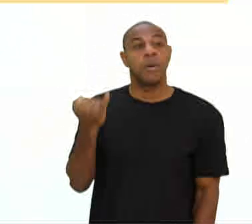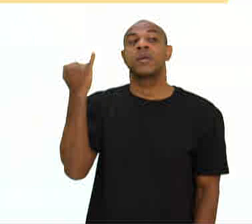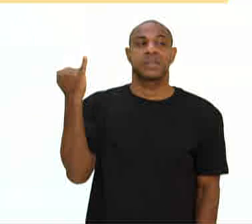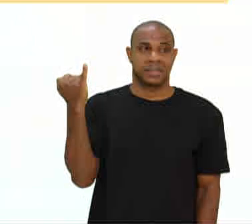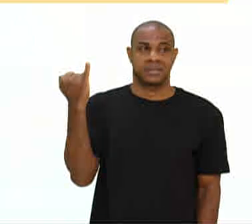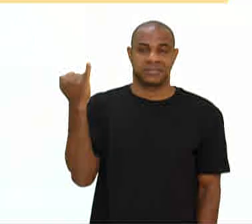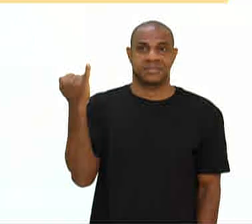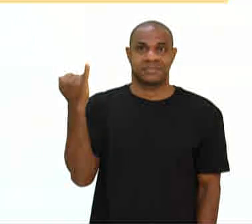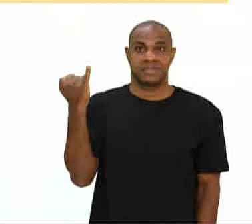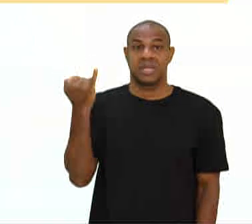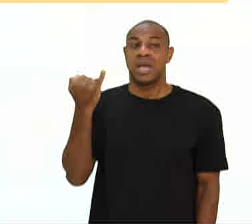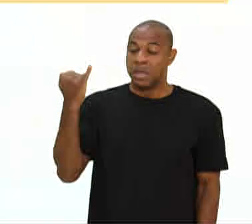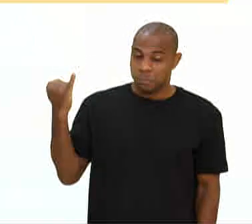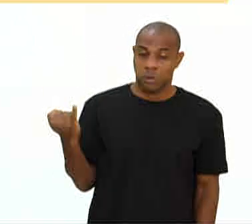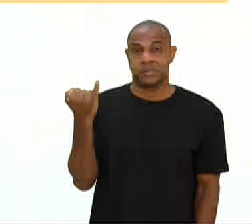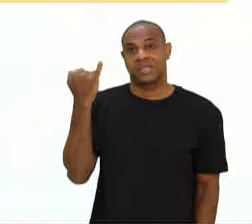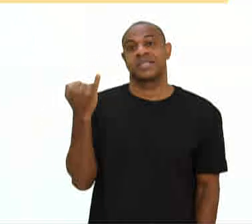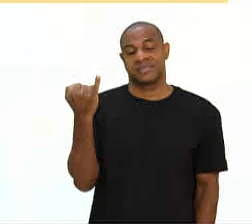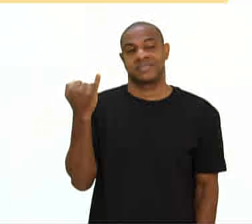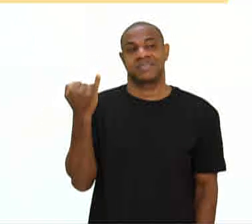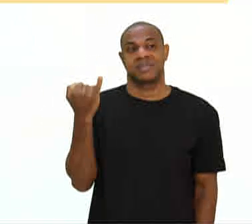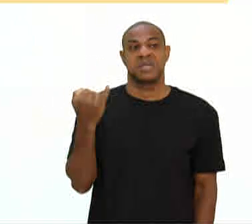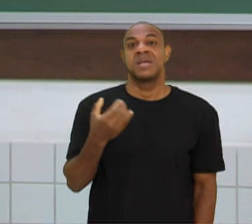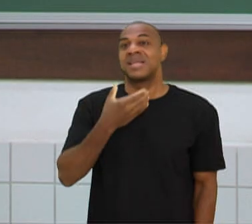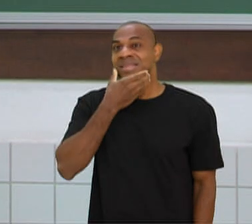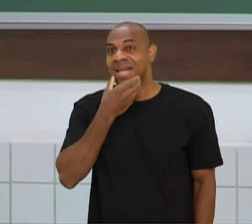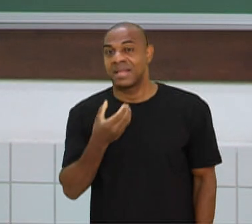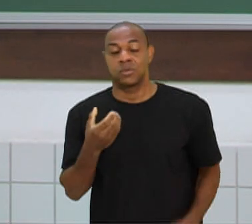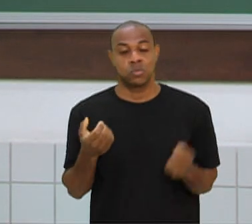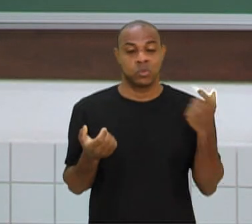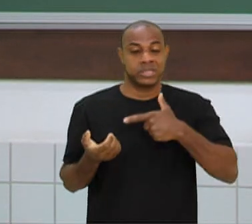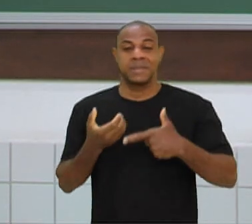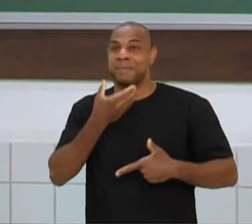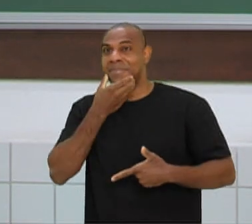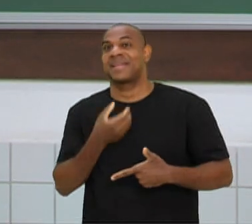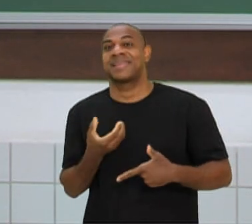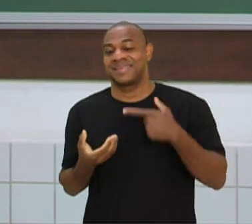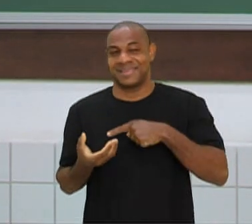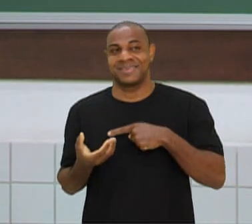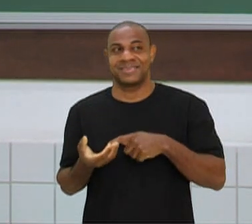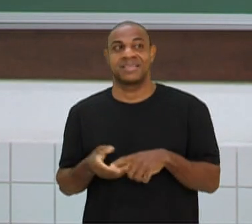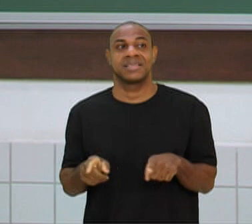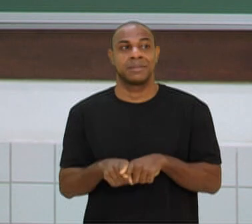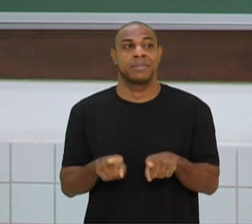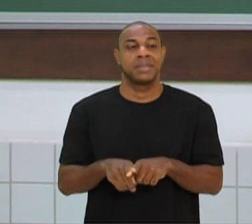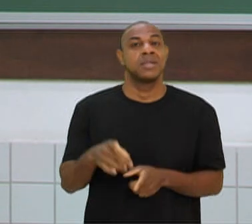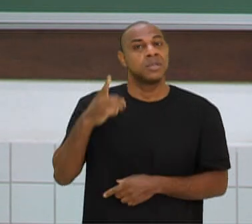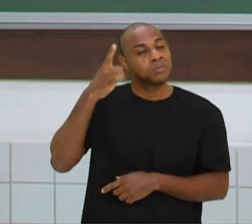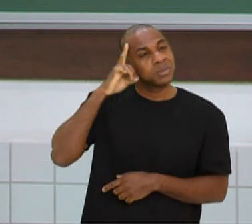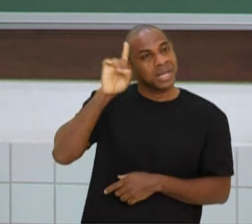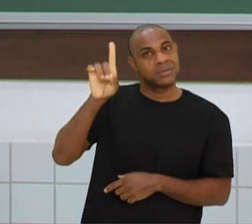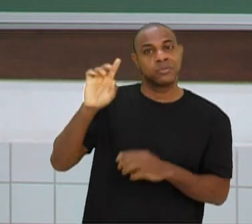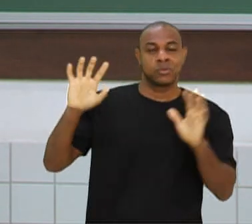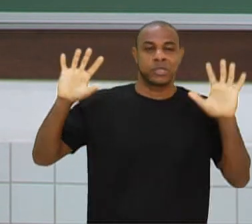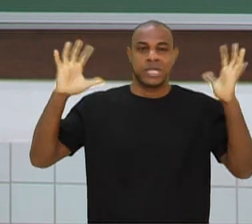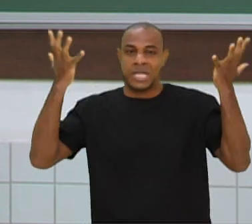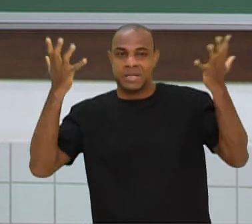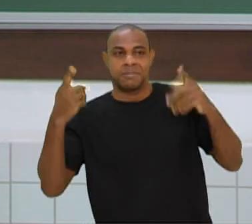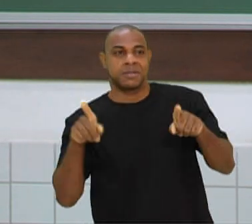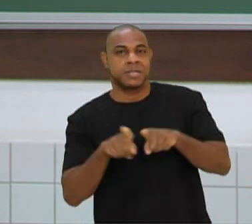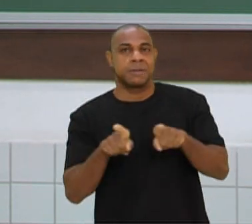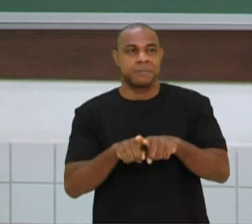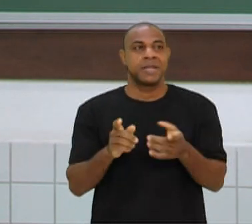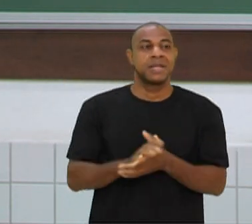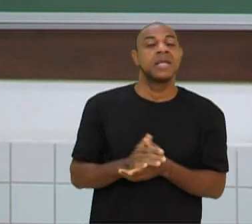o próprio Natal. Até porque é questão de clima, né? Então eles se reúnem, eles preferem se reunir